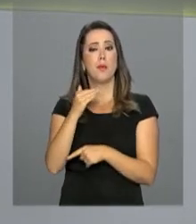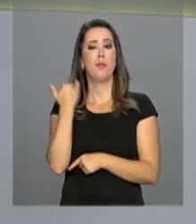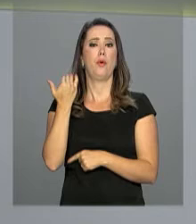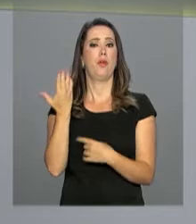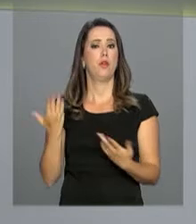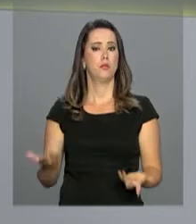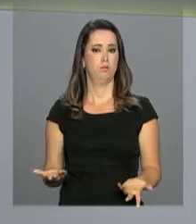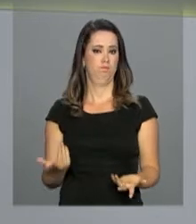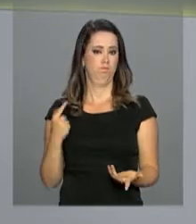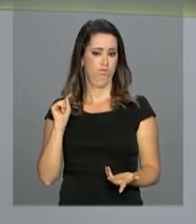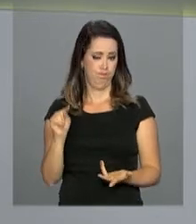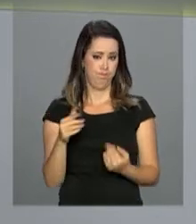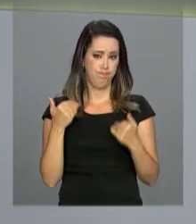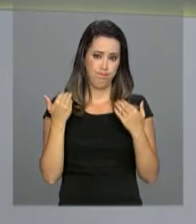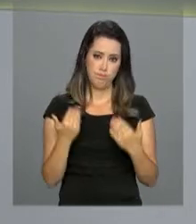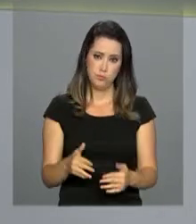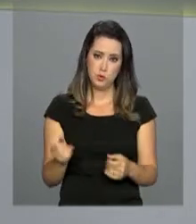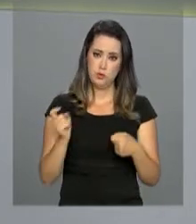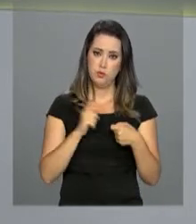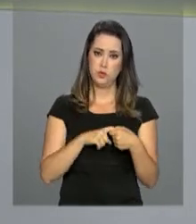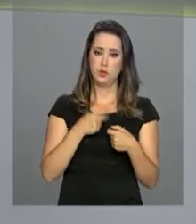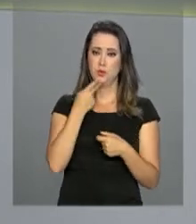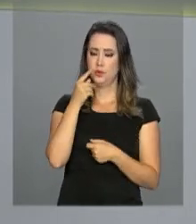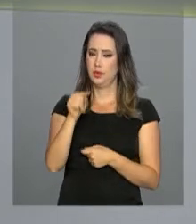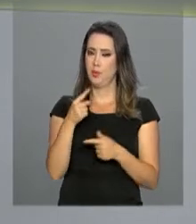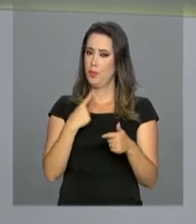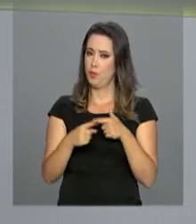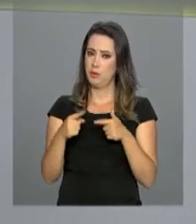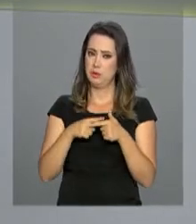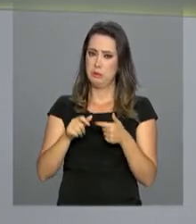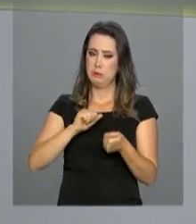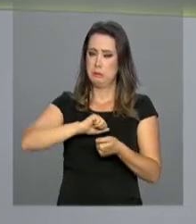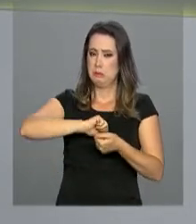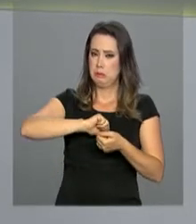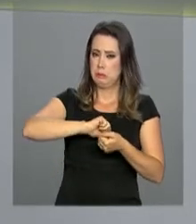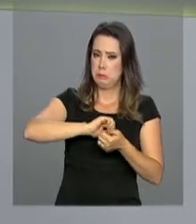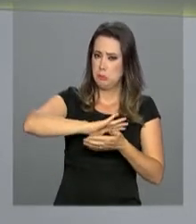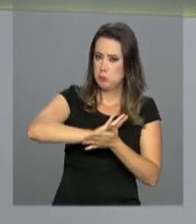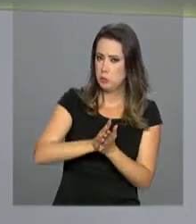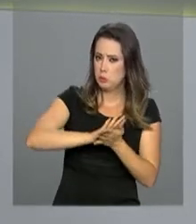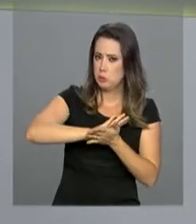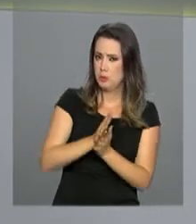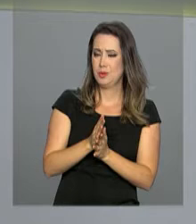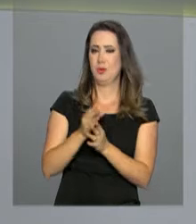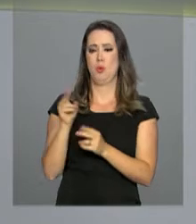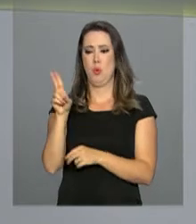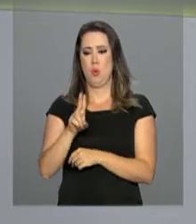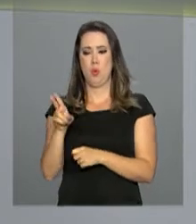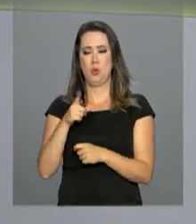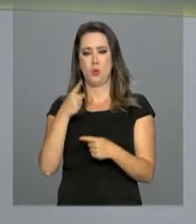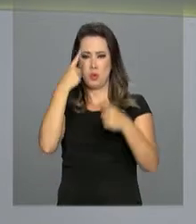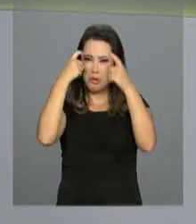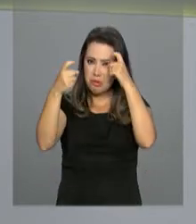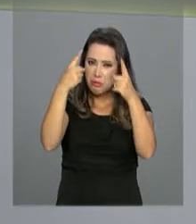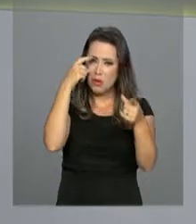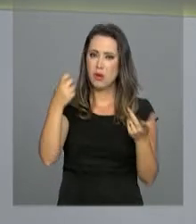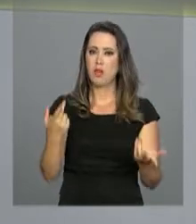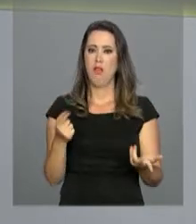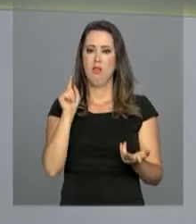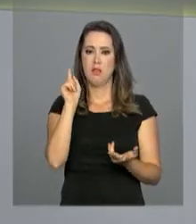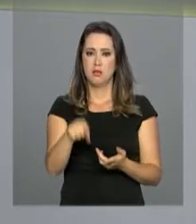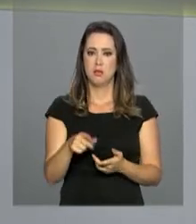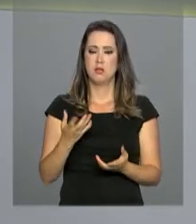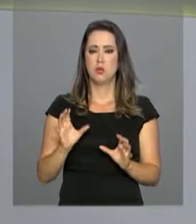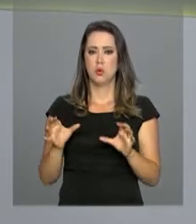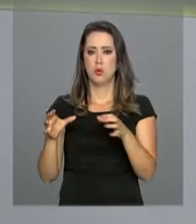morte. Diante do ocorrido, voltou a condenar o agravamento da repressão, o uso desproporcional e letal da força e o